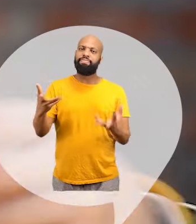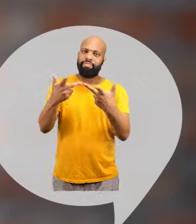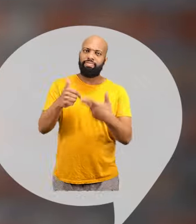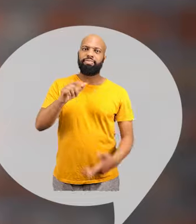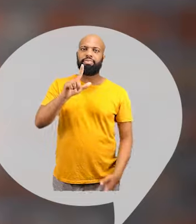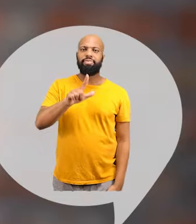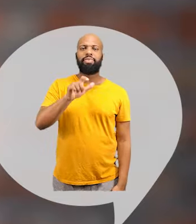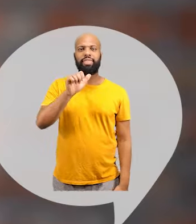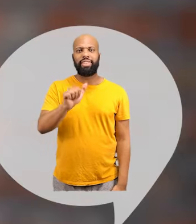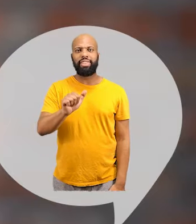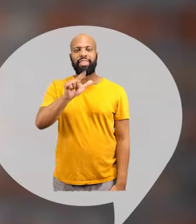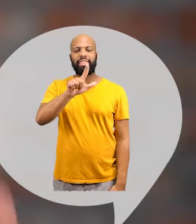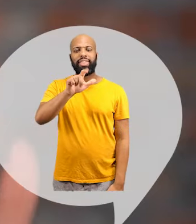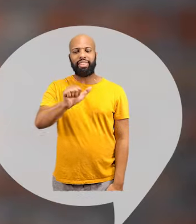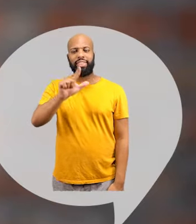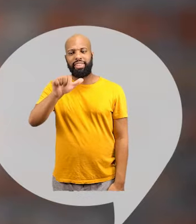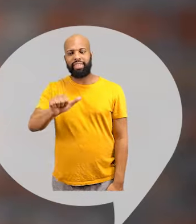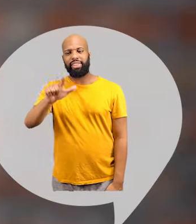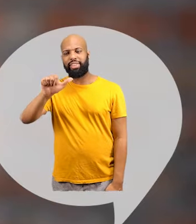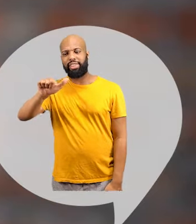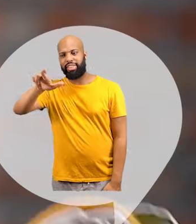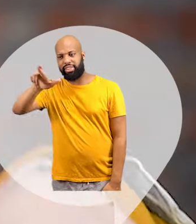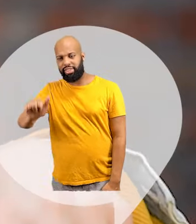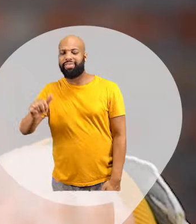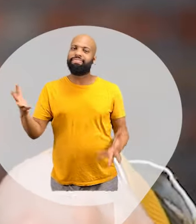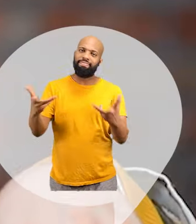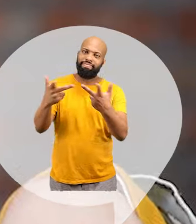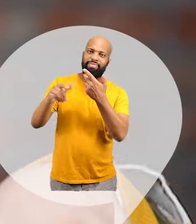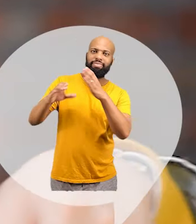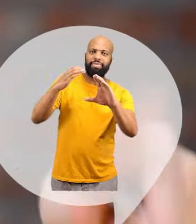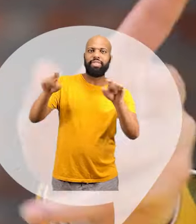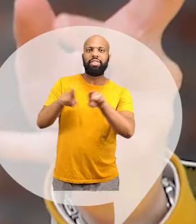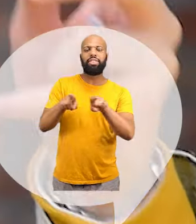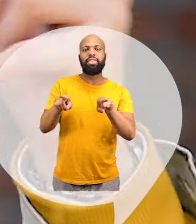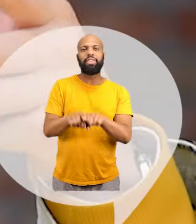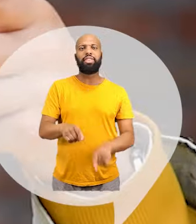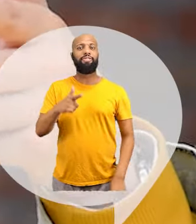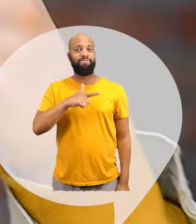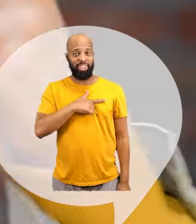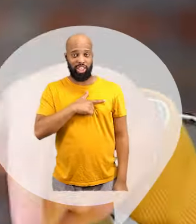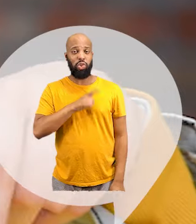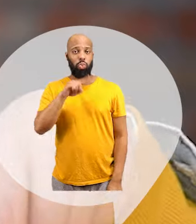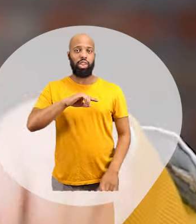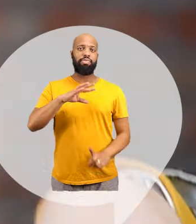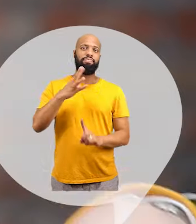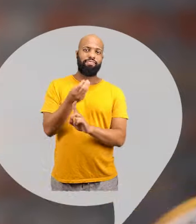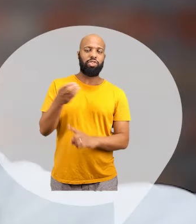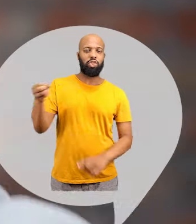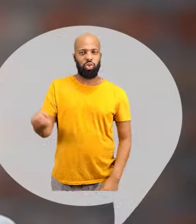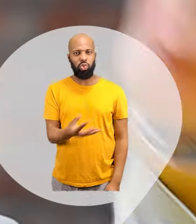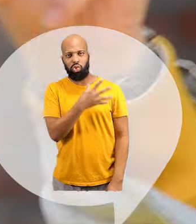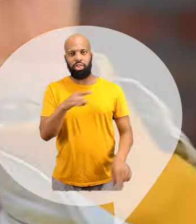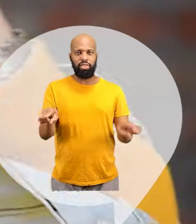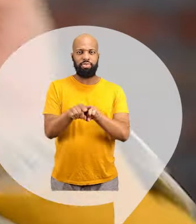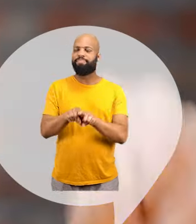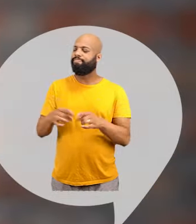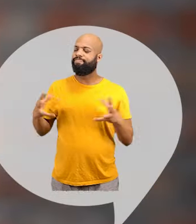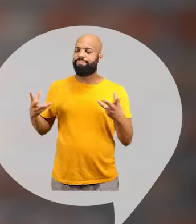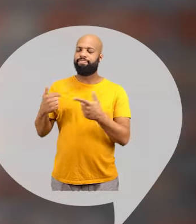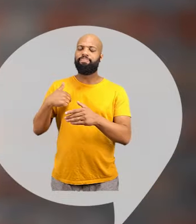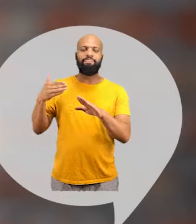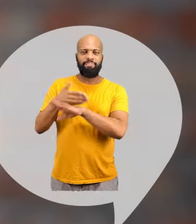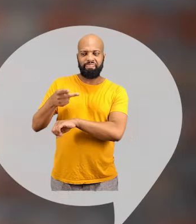Laura também pesquisa lá Laura Ela é Incrível maravilhosa canta muito feio artista novo muito maneiro foi na premiere do álbum dele o cara